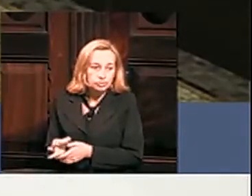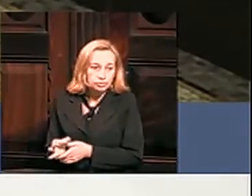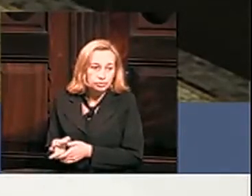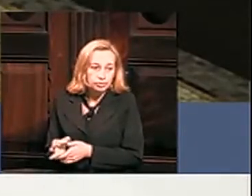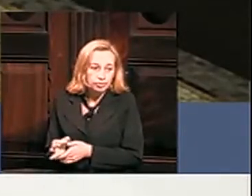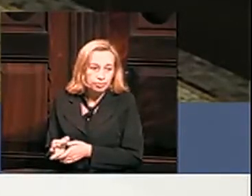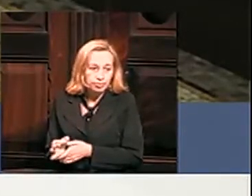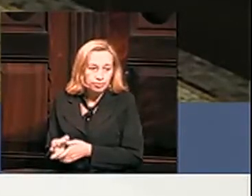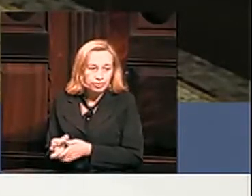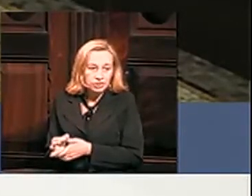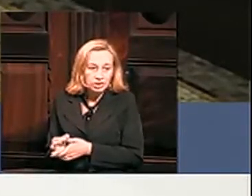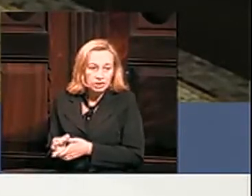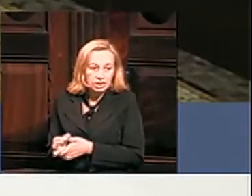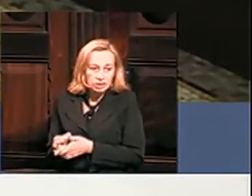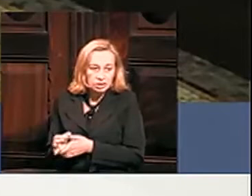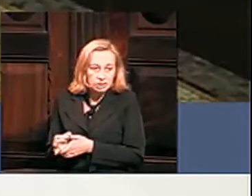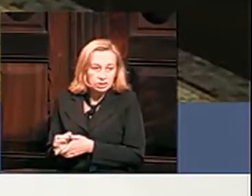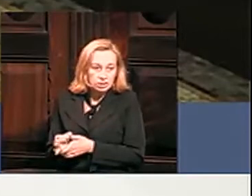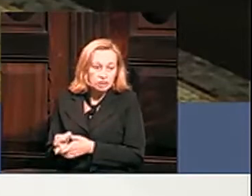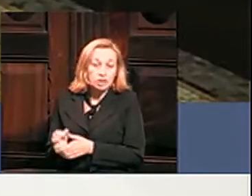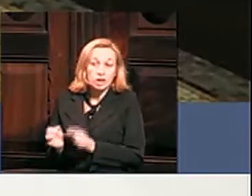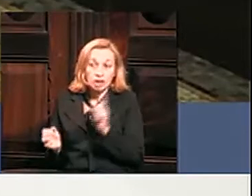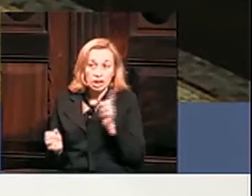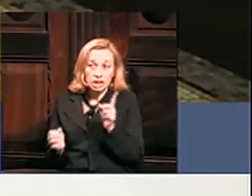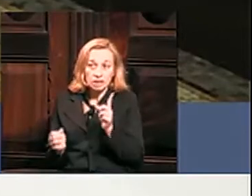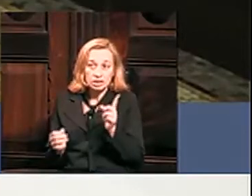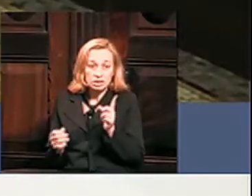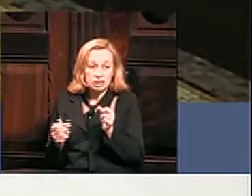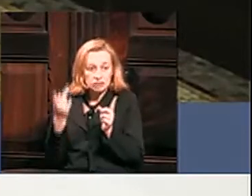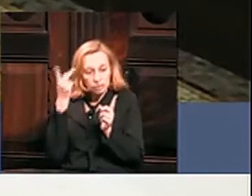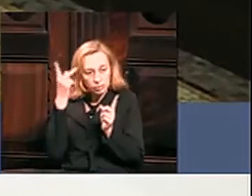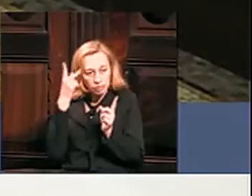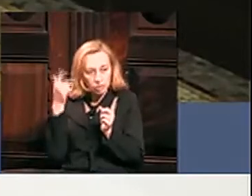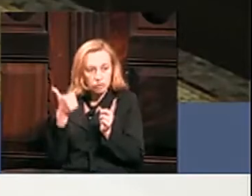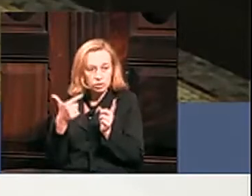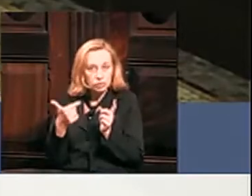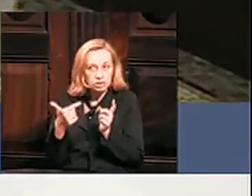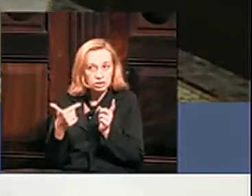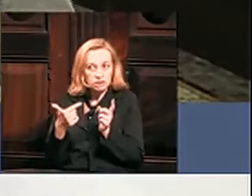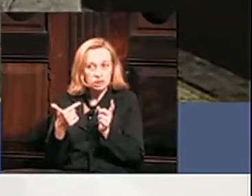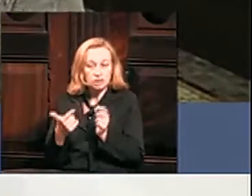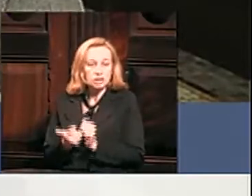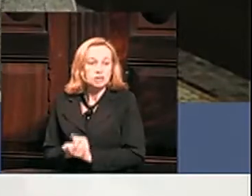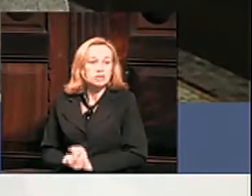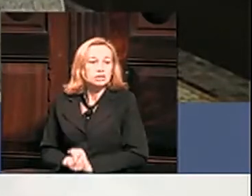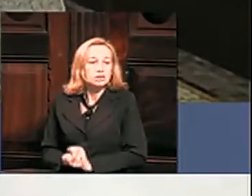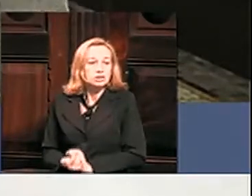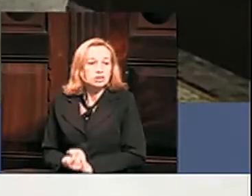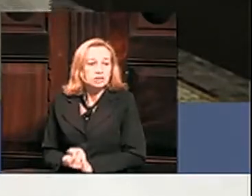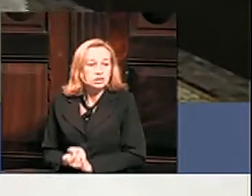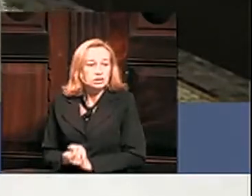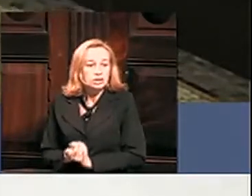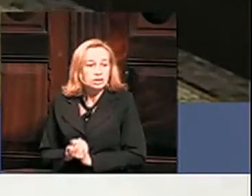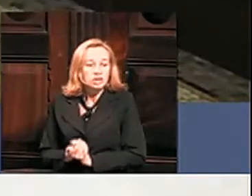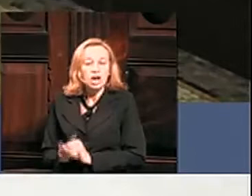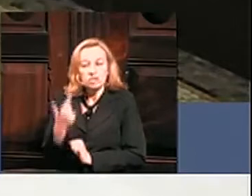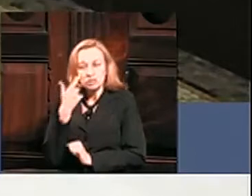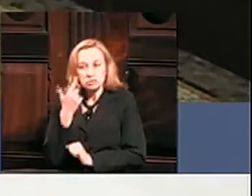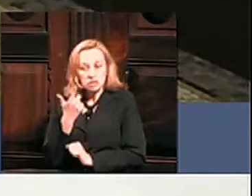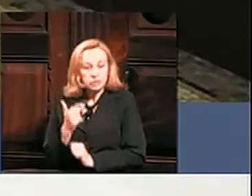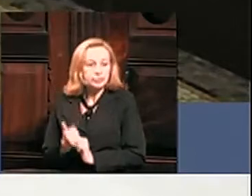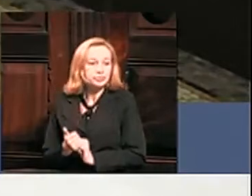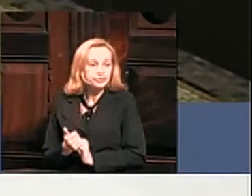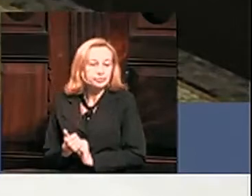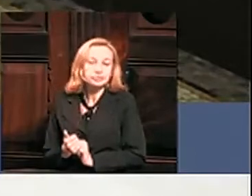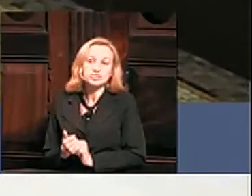da alíquota de ICMS. Sabe quanto é em São Paulo, deputado? 12%. Aí o senhor pega a alíquota